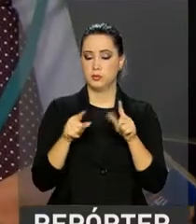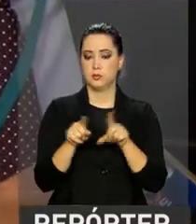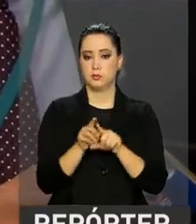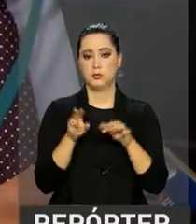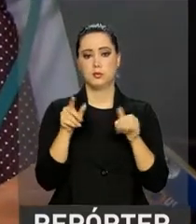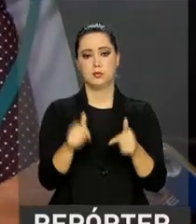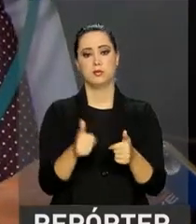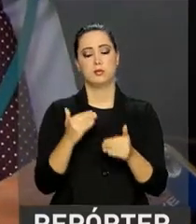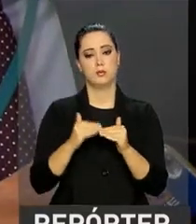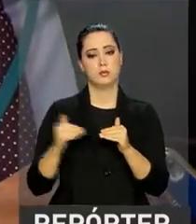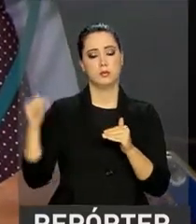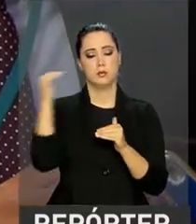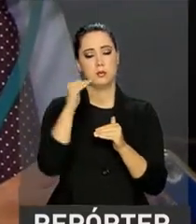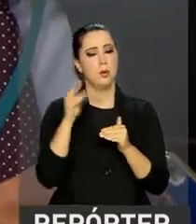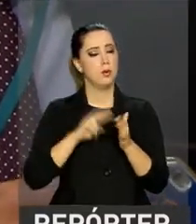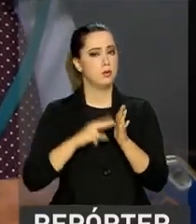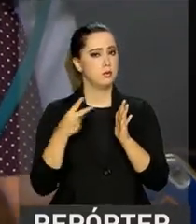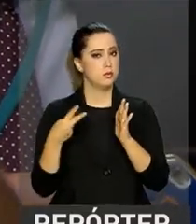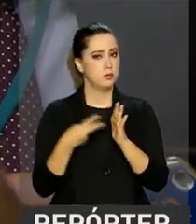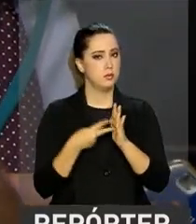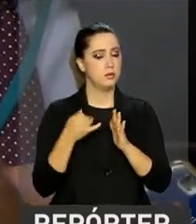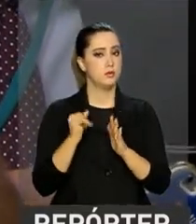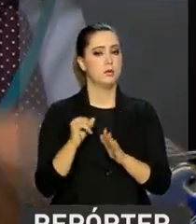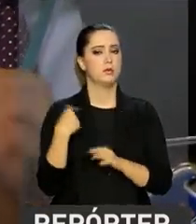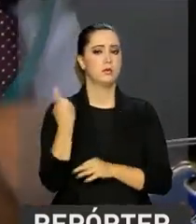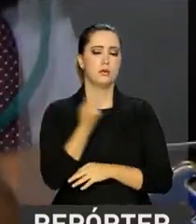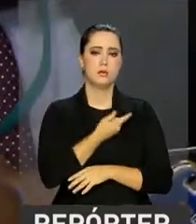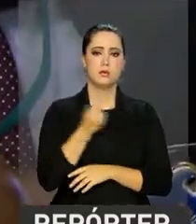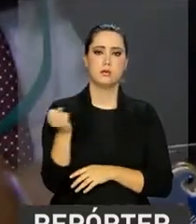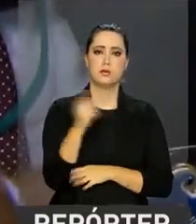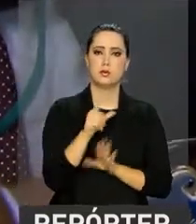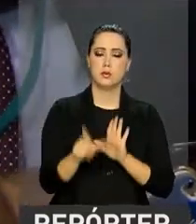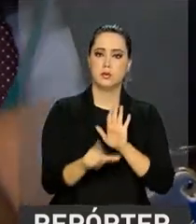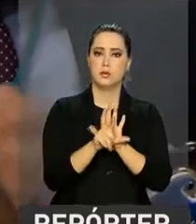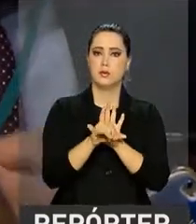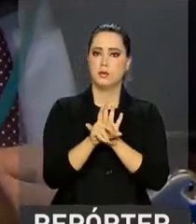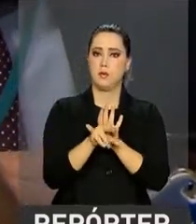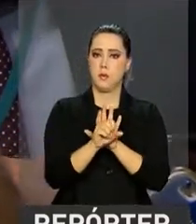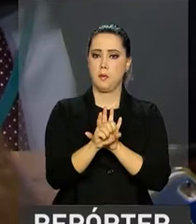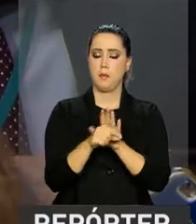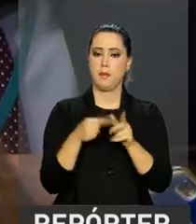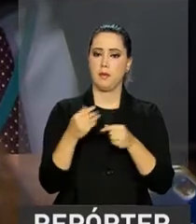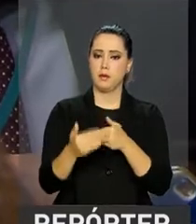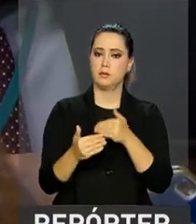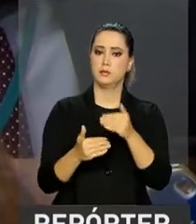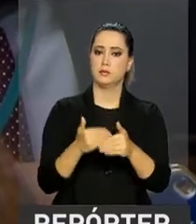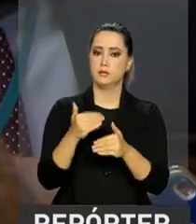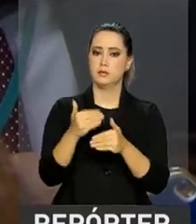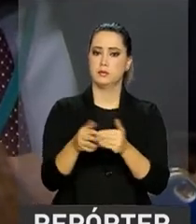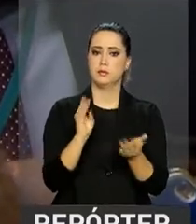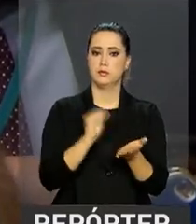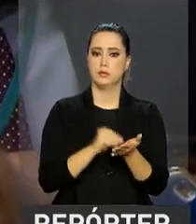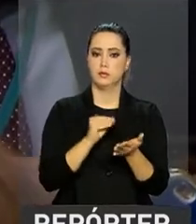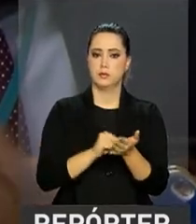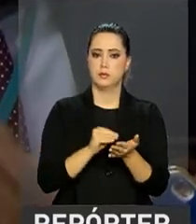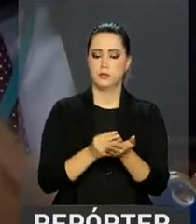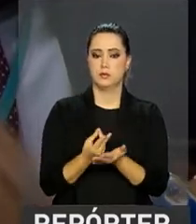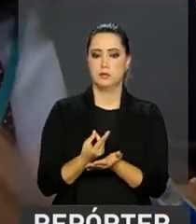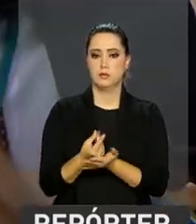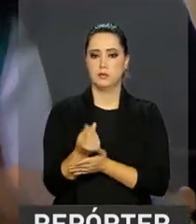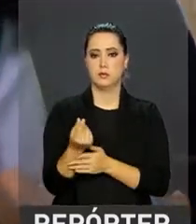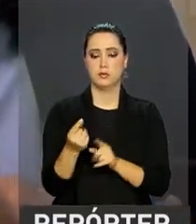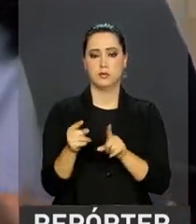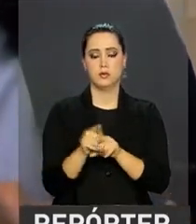que vai ser um pouco acima disso ou seja se não fizermos a reforma da previdência cada ano que passa vai faltar recursos